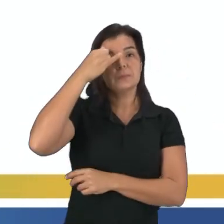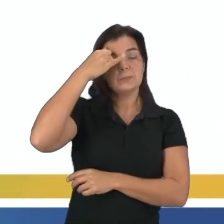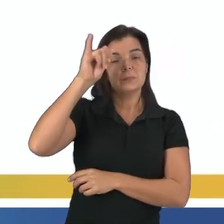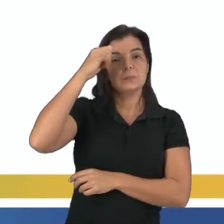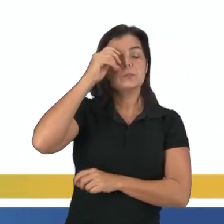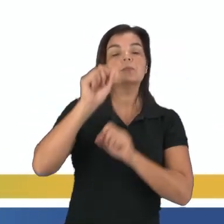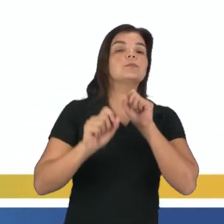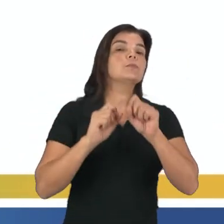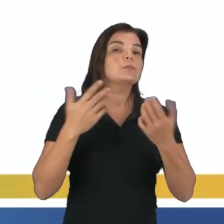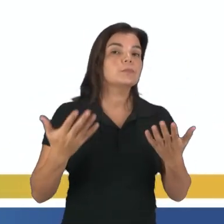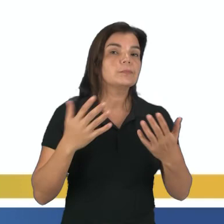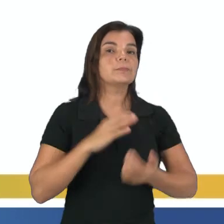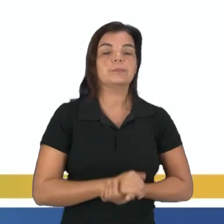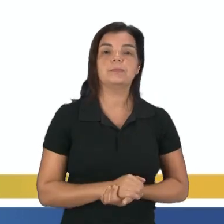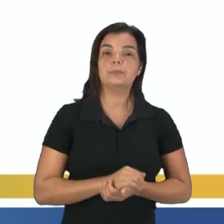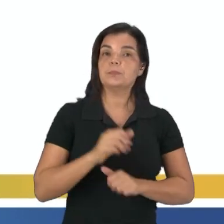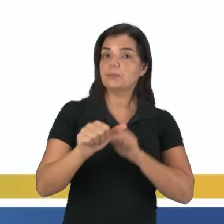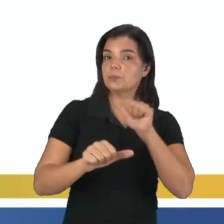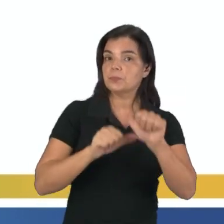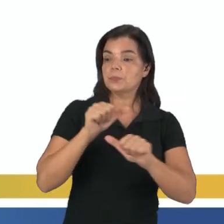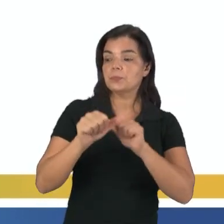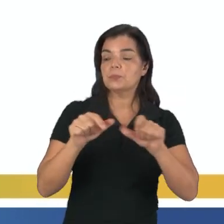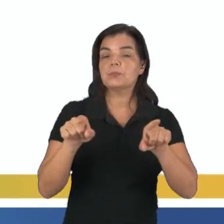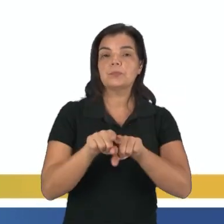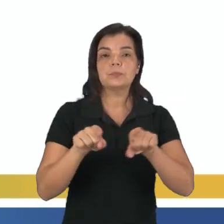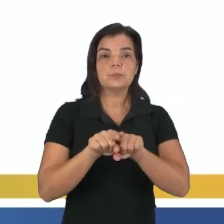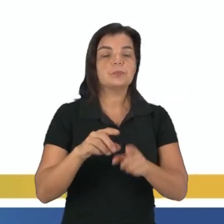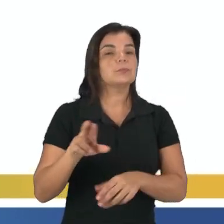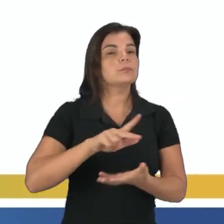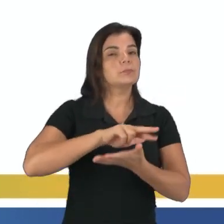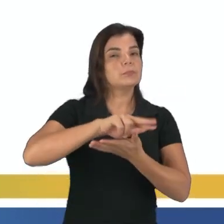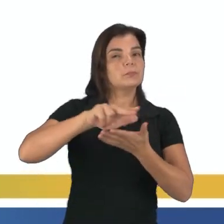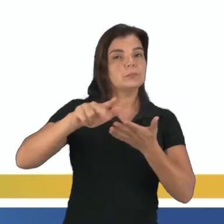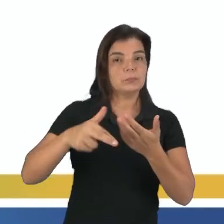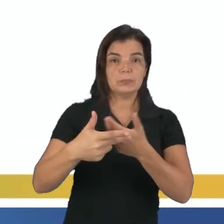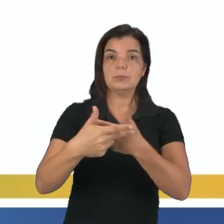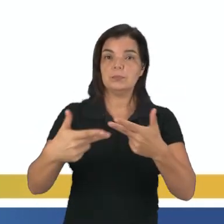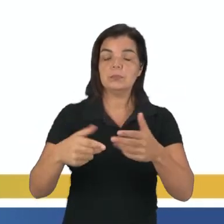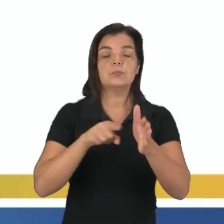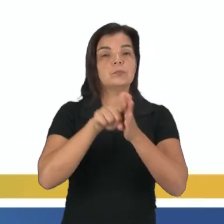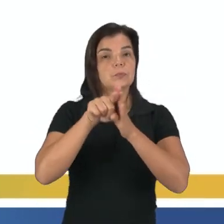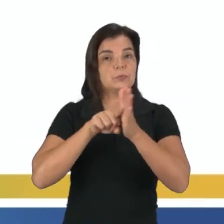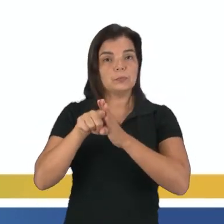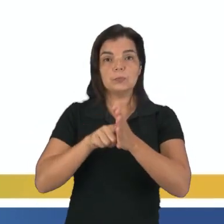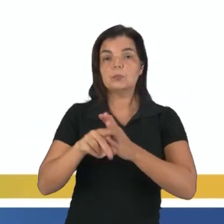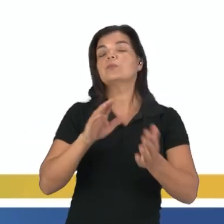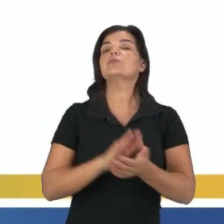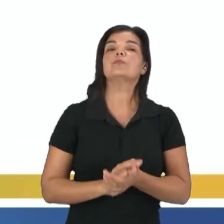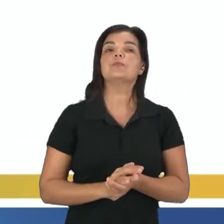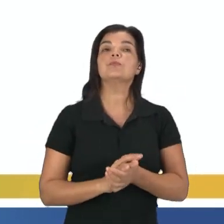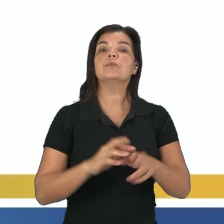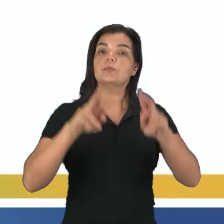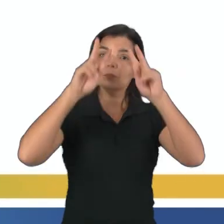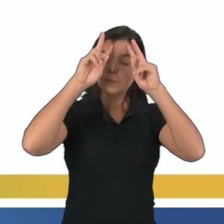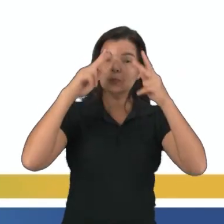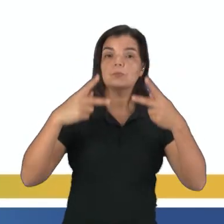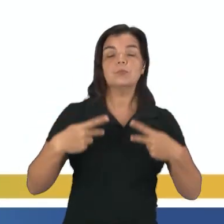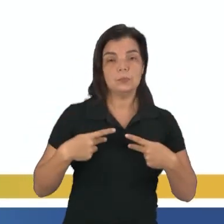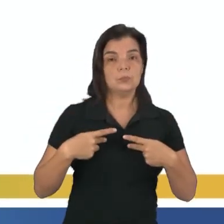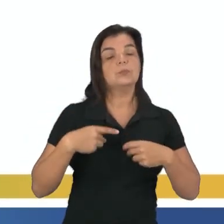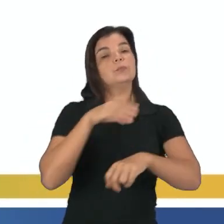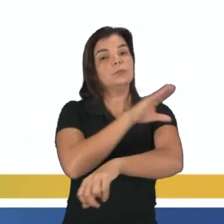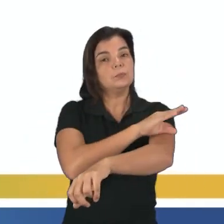ideia de modificações nos mais variados campos, certo? Científicos, humanos, políticos, culturais,